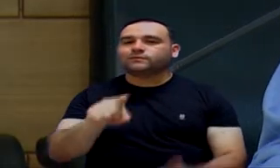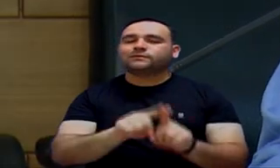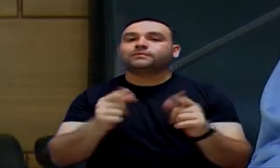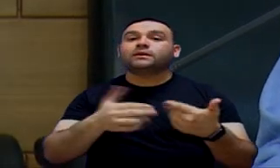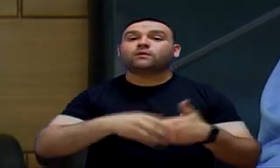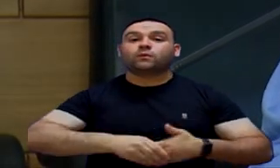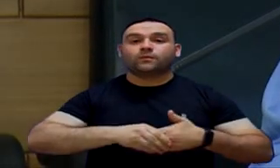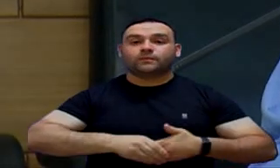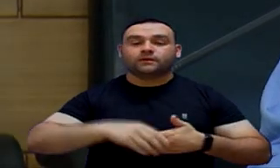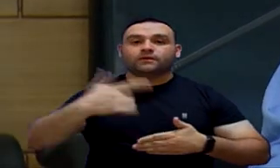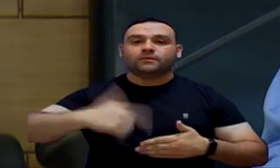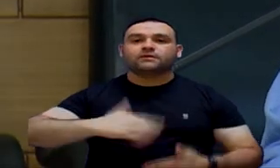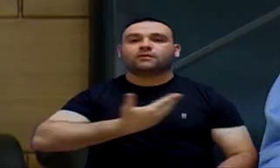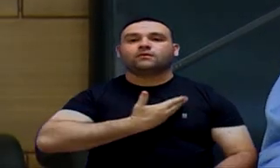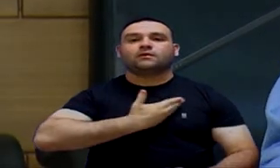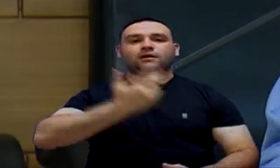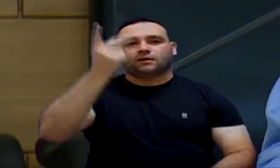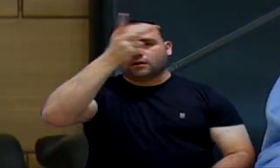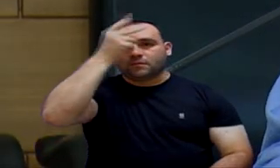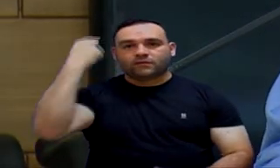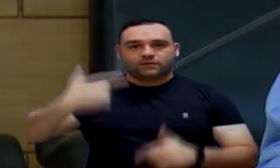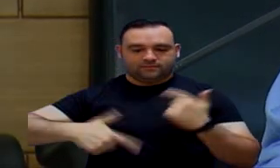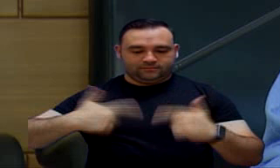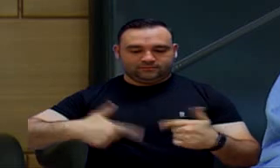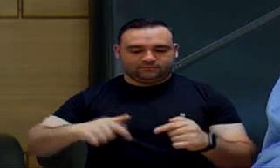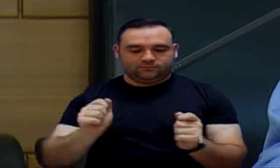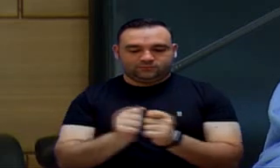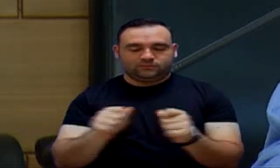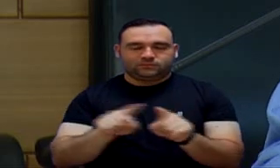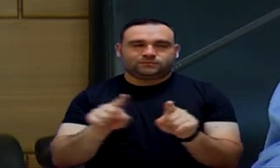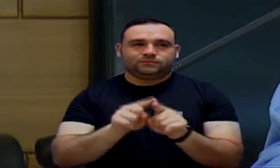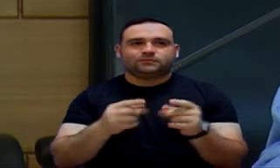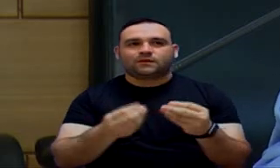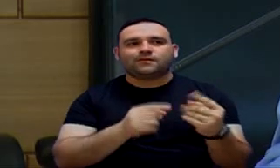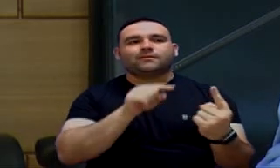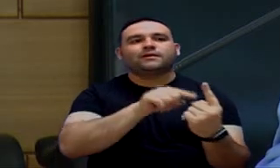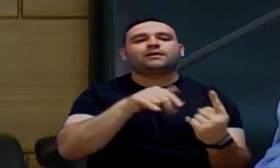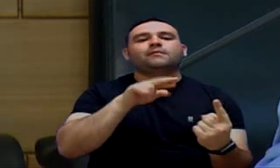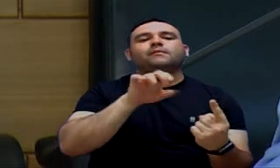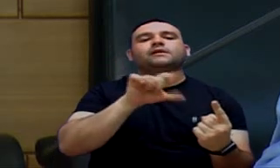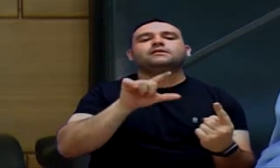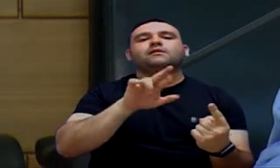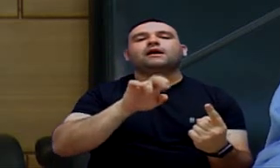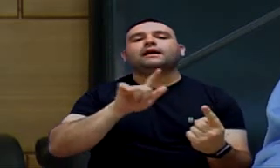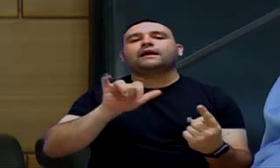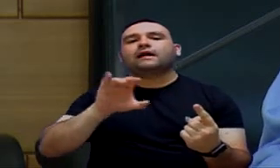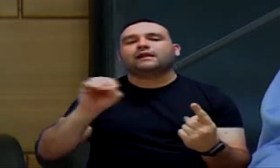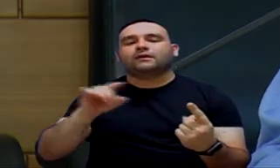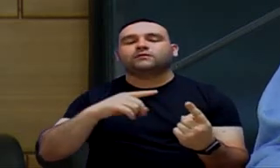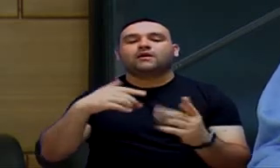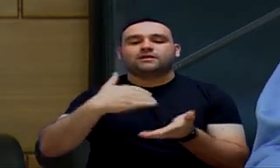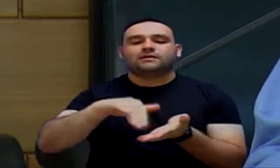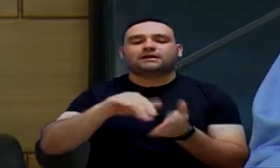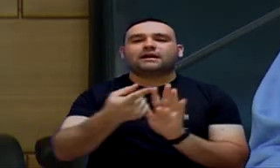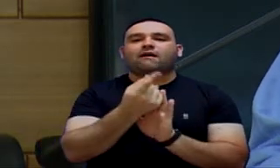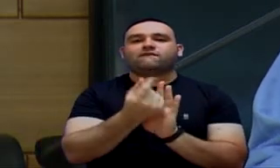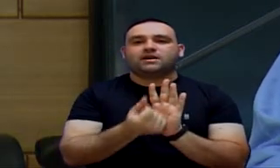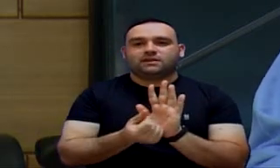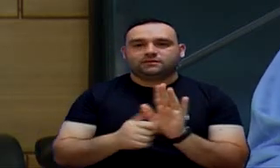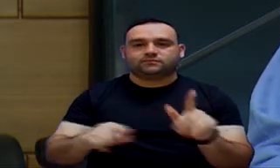cumprimentar os colegas e prefeitura através do Marcelo regalado Nossa secretário da fazenda